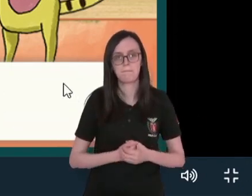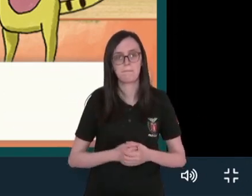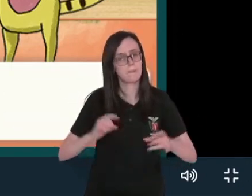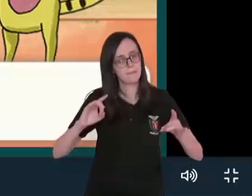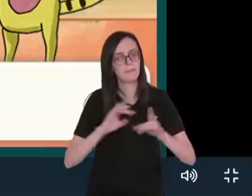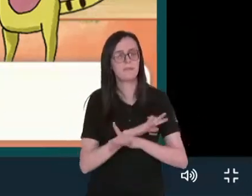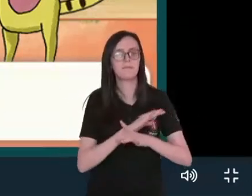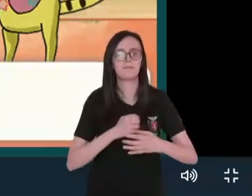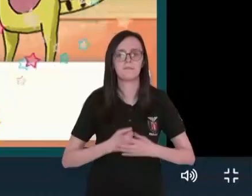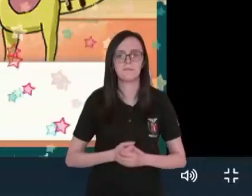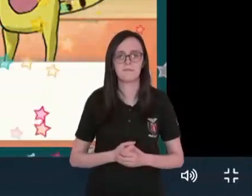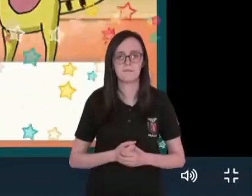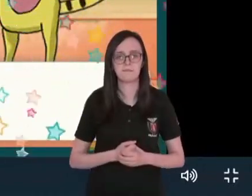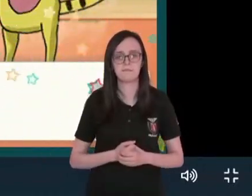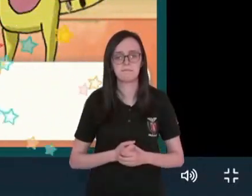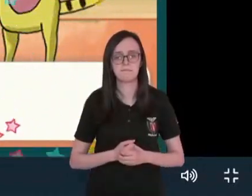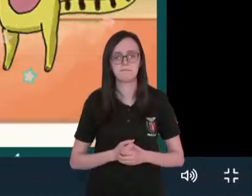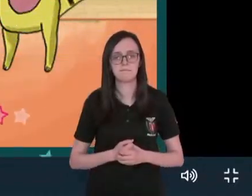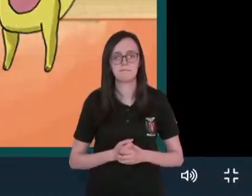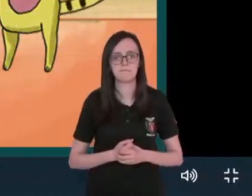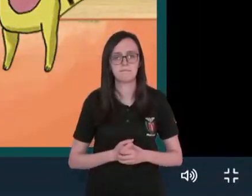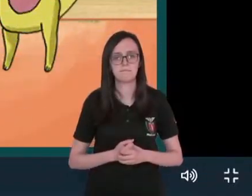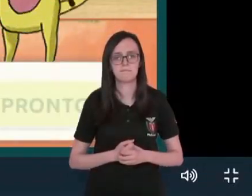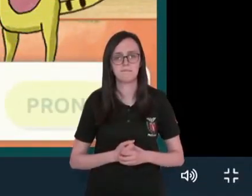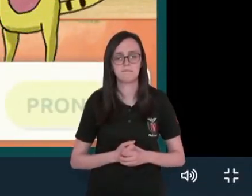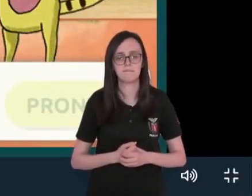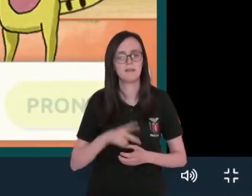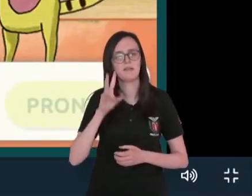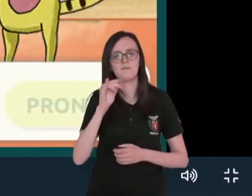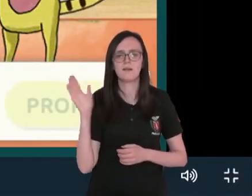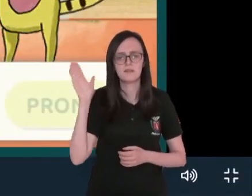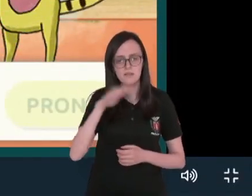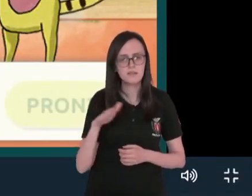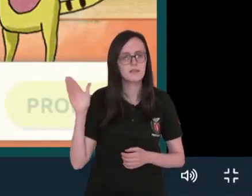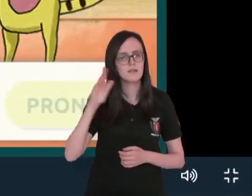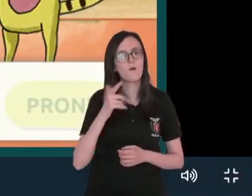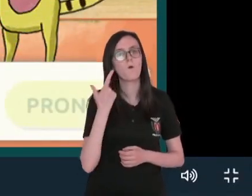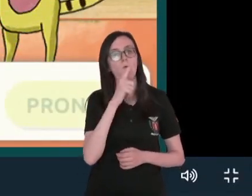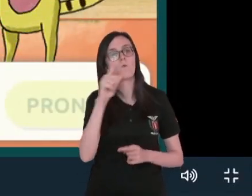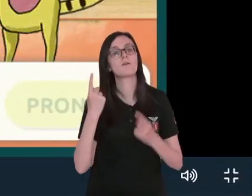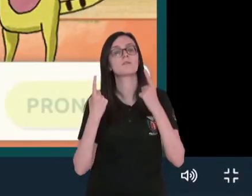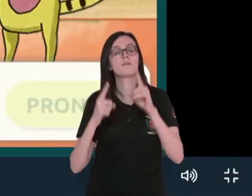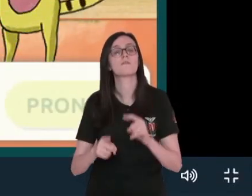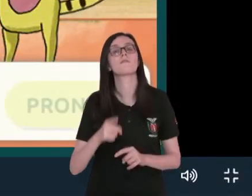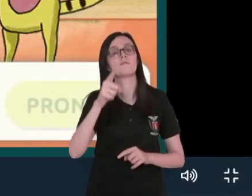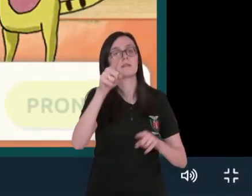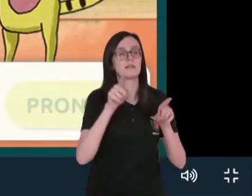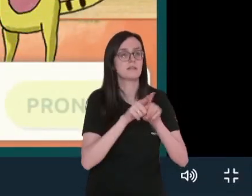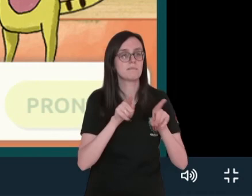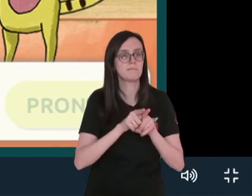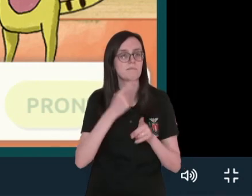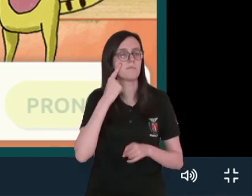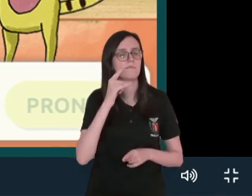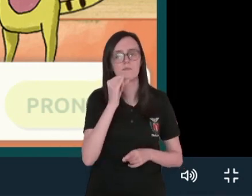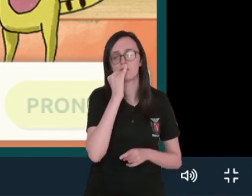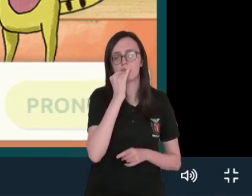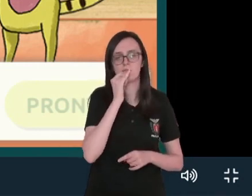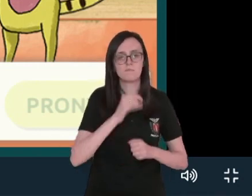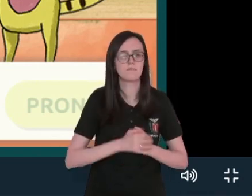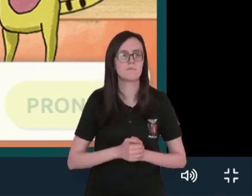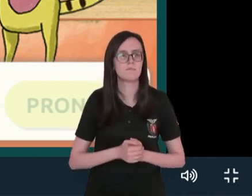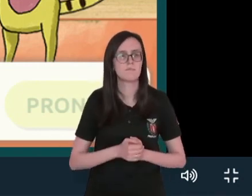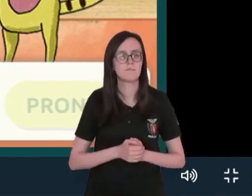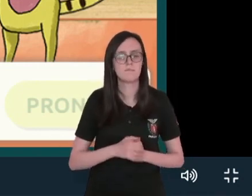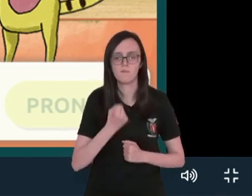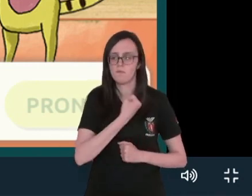Prontinho, né? Foi aí, tá? E nisso ele vai trazendo outros desafios aí para vocês também, tá? Igual esse aqui, ó, posicione